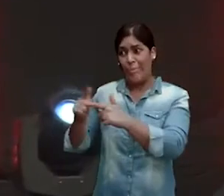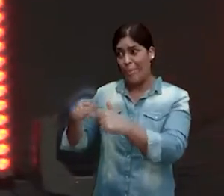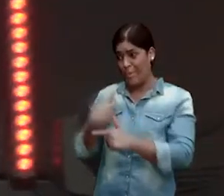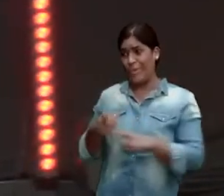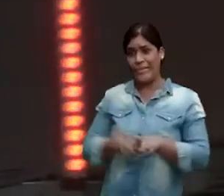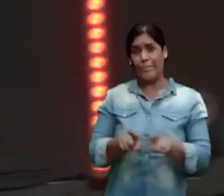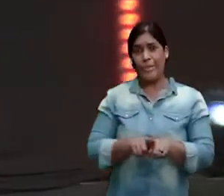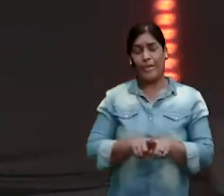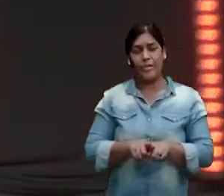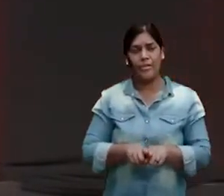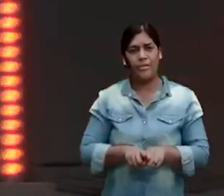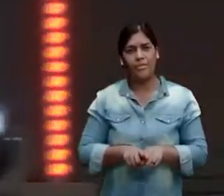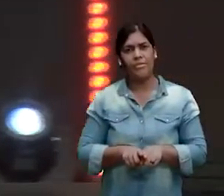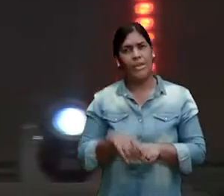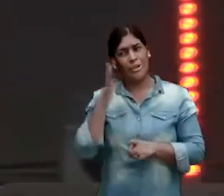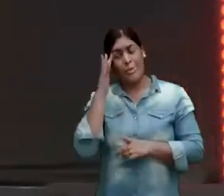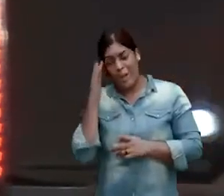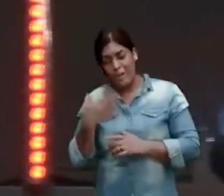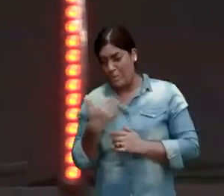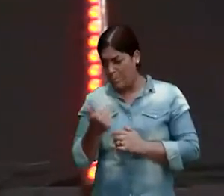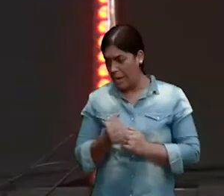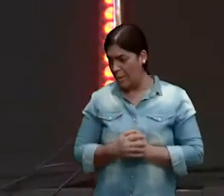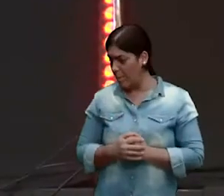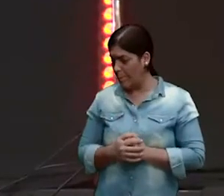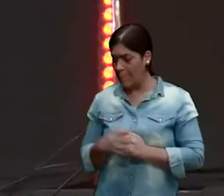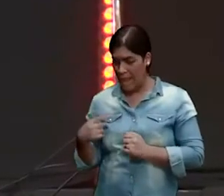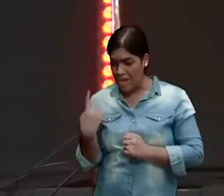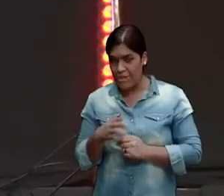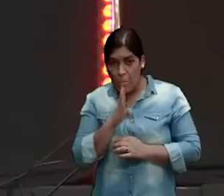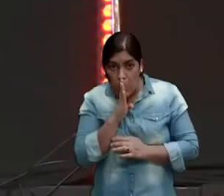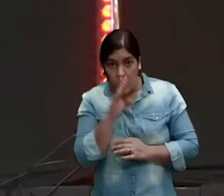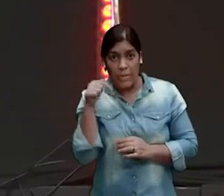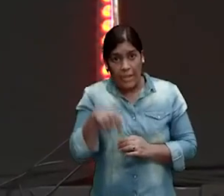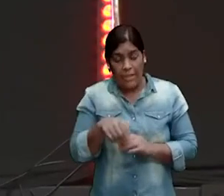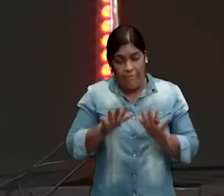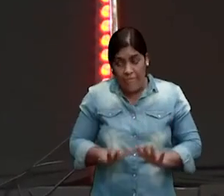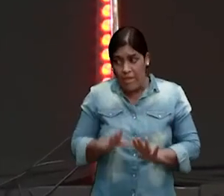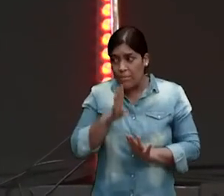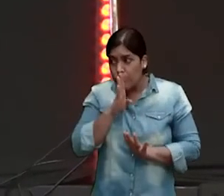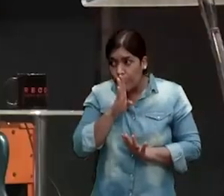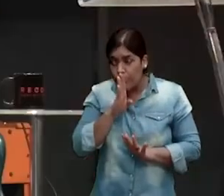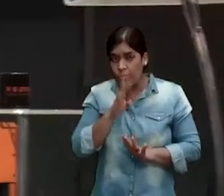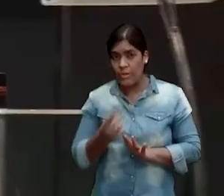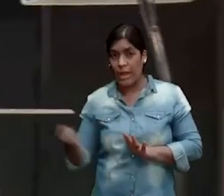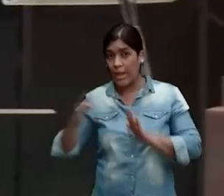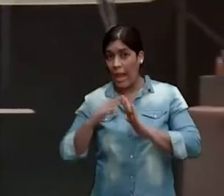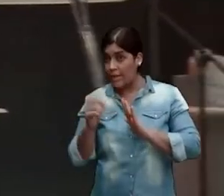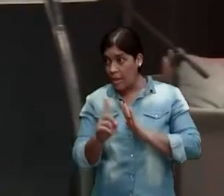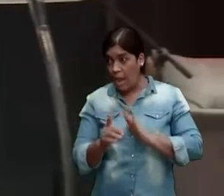também eu acho que é melhor a gente fica quietinho aqui não vamos sair de casa não